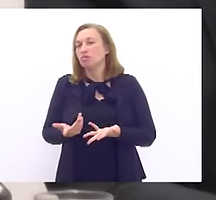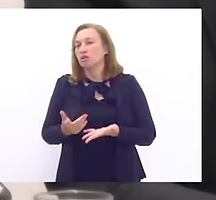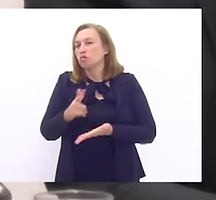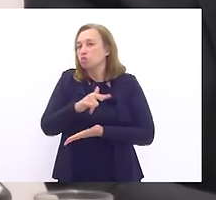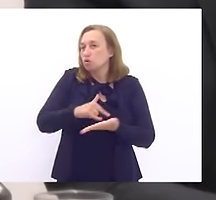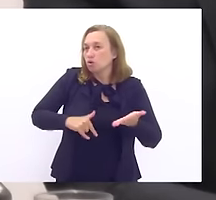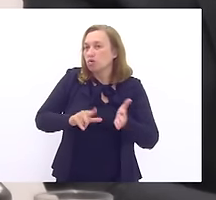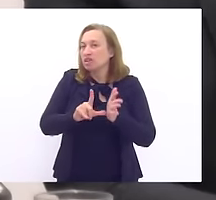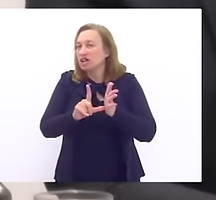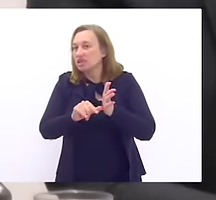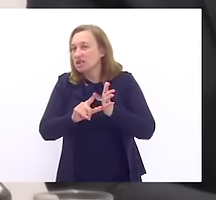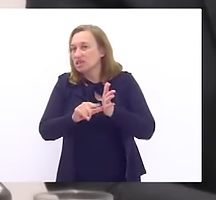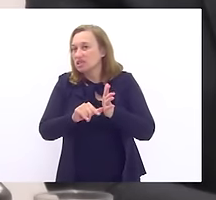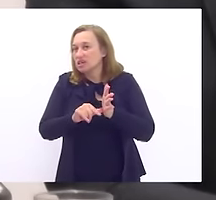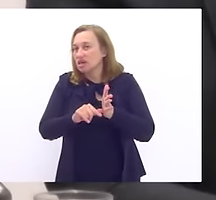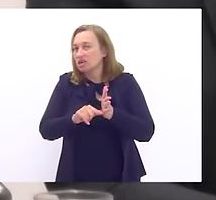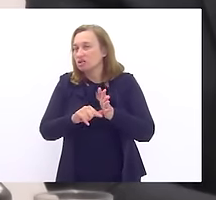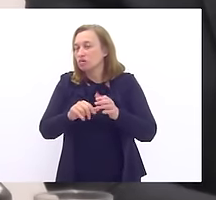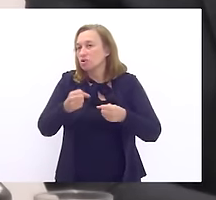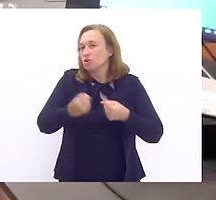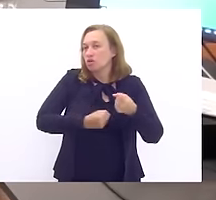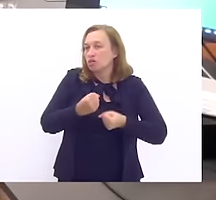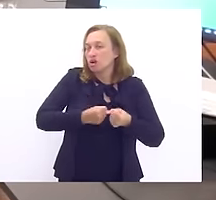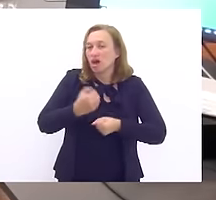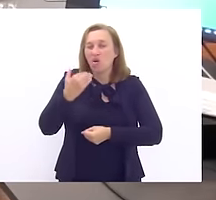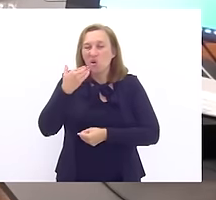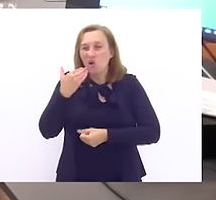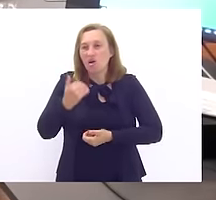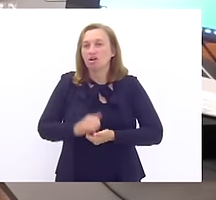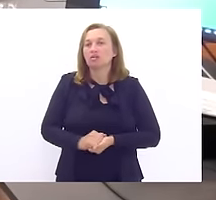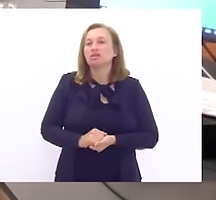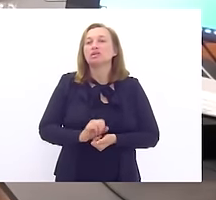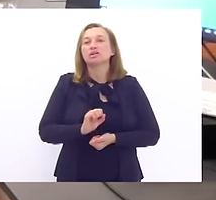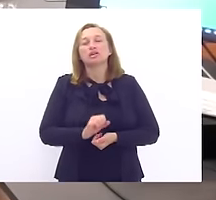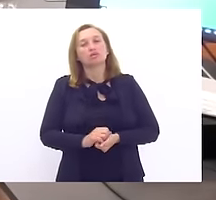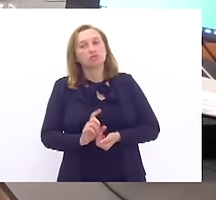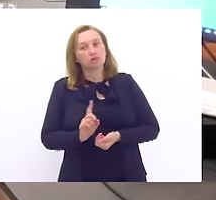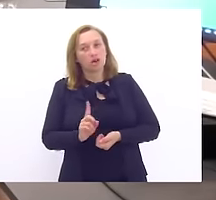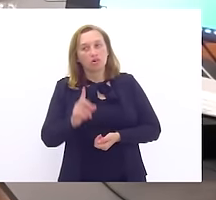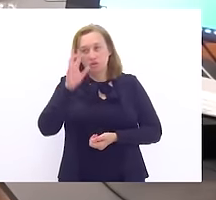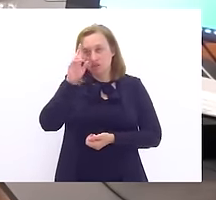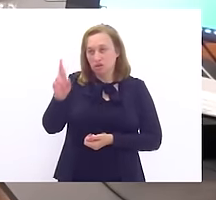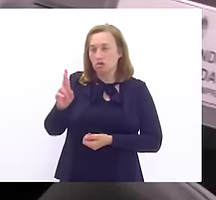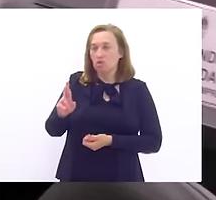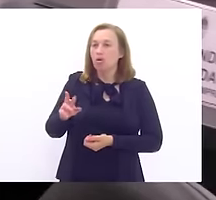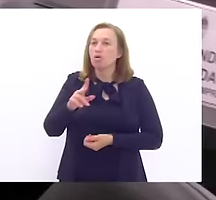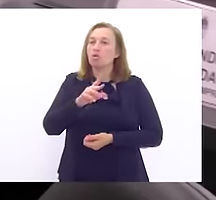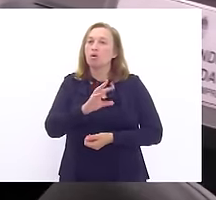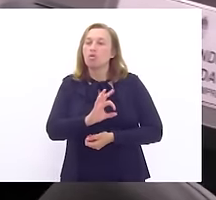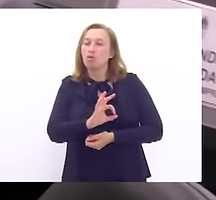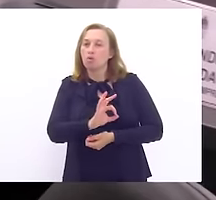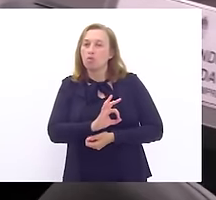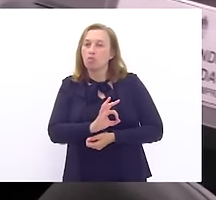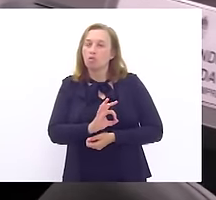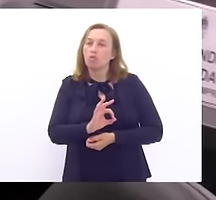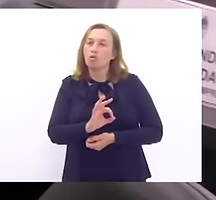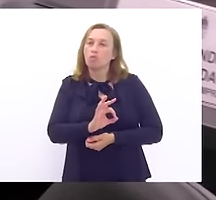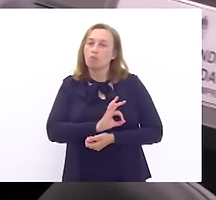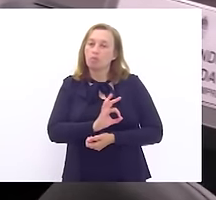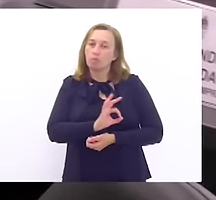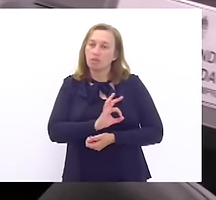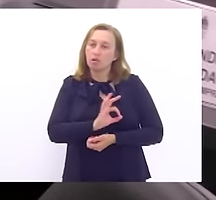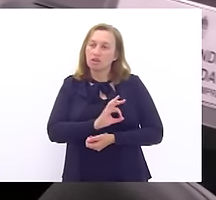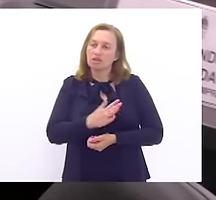não senhor essa é uma atribuição desde que o PM esteja forçado a falar inteiramente é uma atribuição